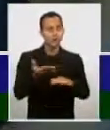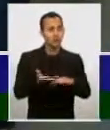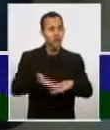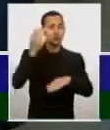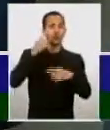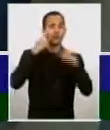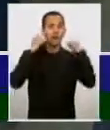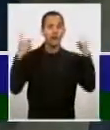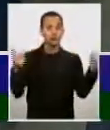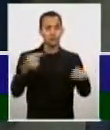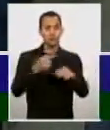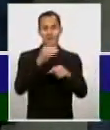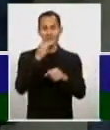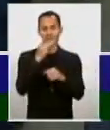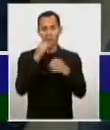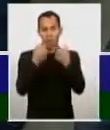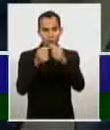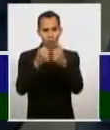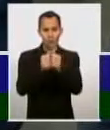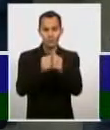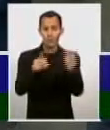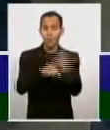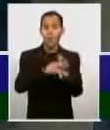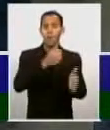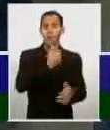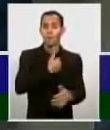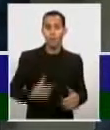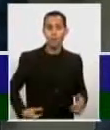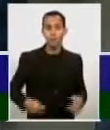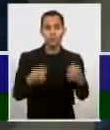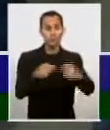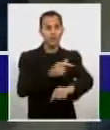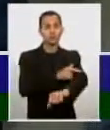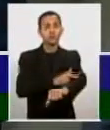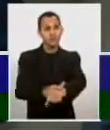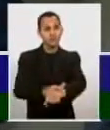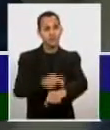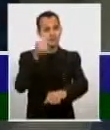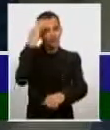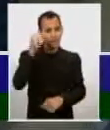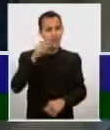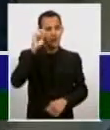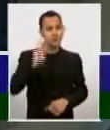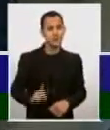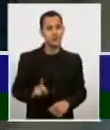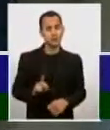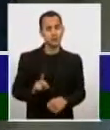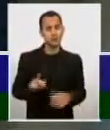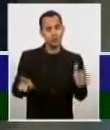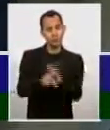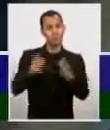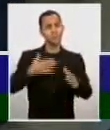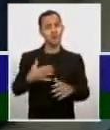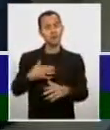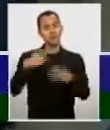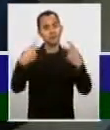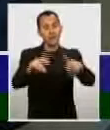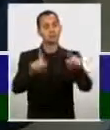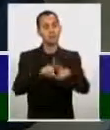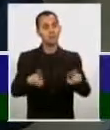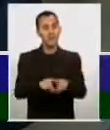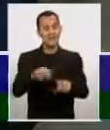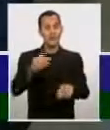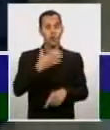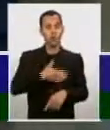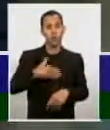Mas num ônibus, que é um recinto público, nós temos que ter educação de saber que o nosso direito termina onde começa o do outro. Se eu gosto